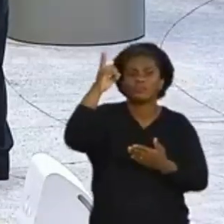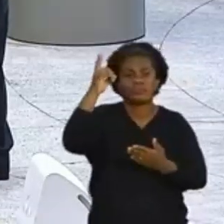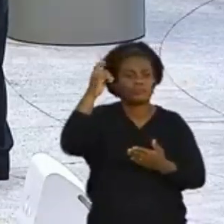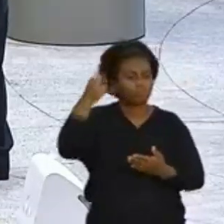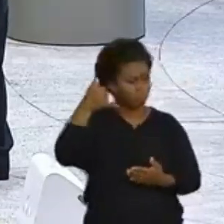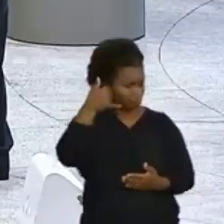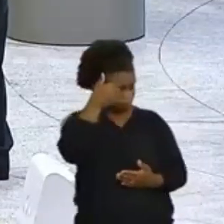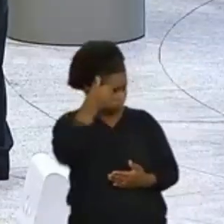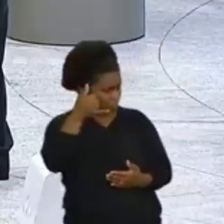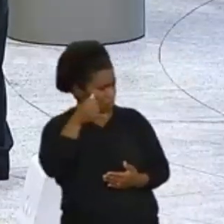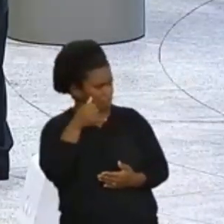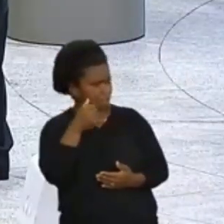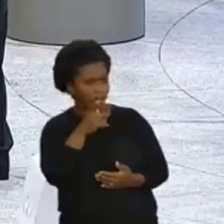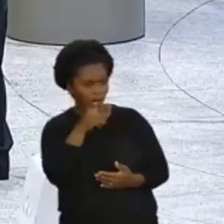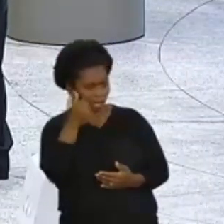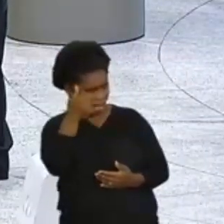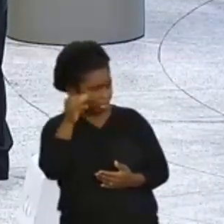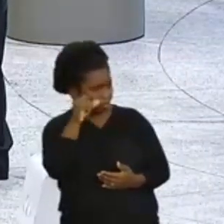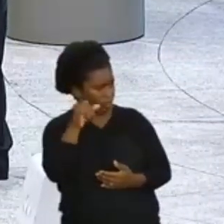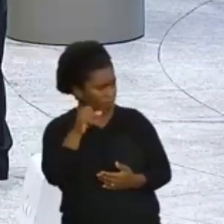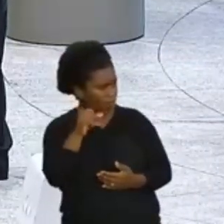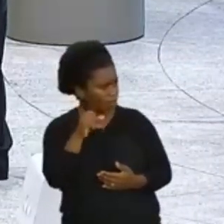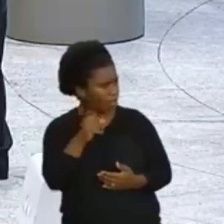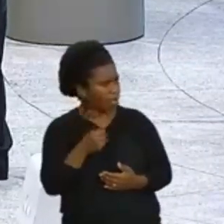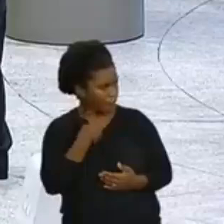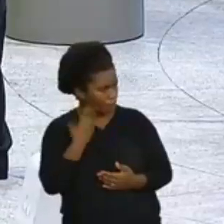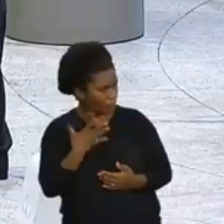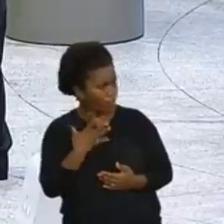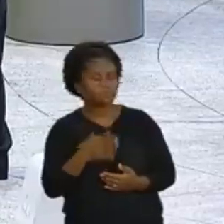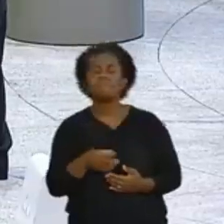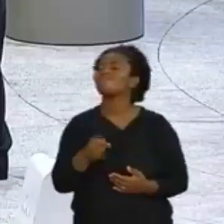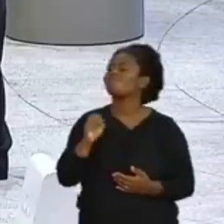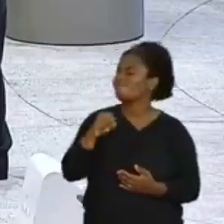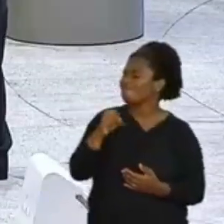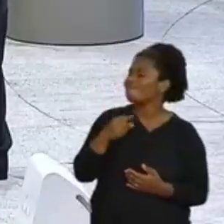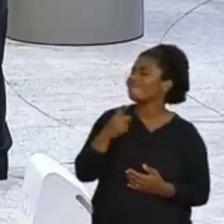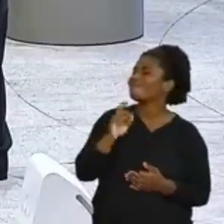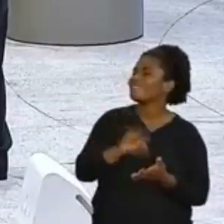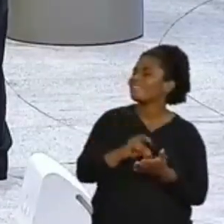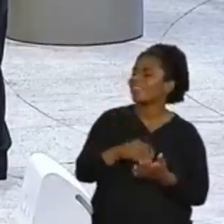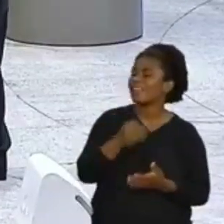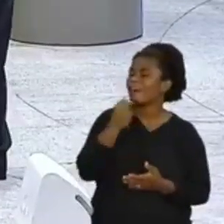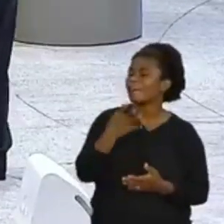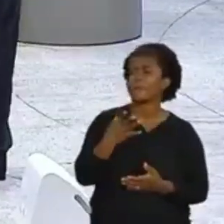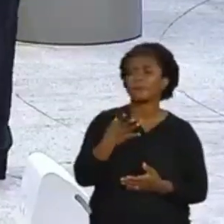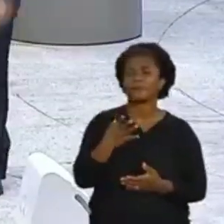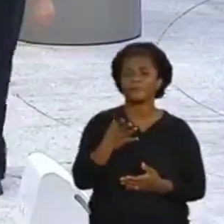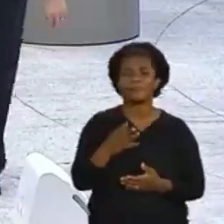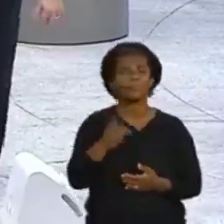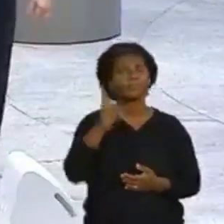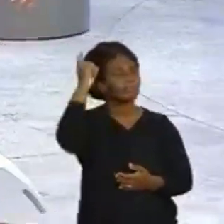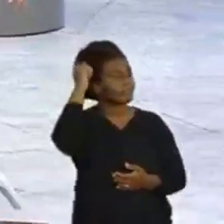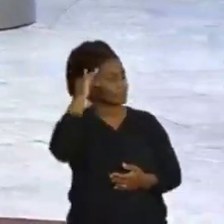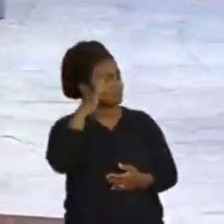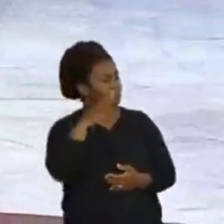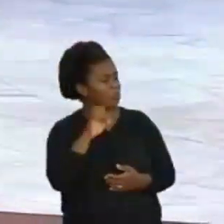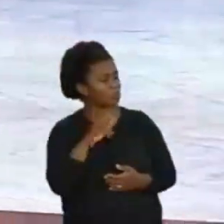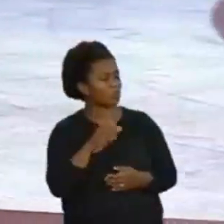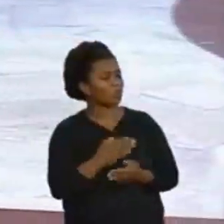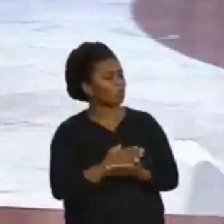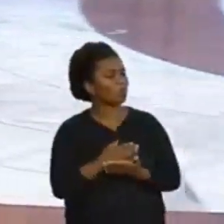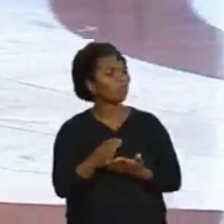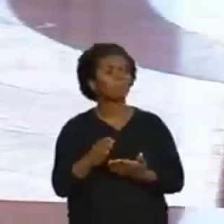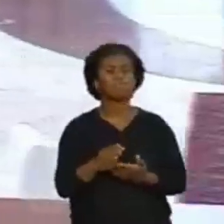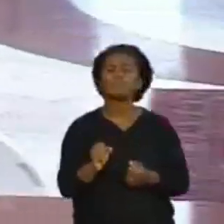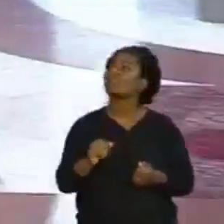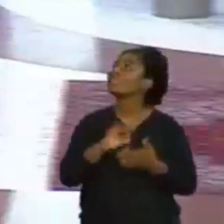Firme. Funciona. Funciona de verdade. Deus te abençoe. Isso é só o começo. Amém. Graças